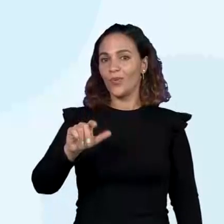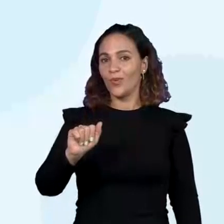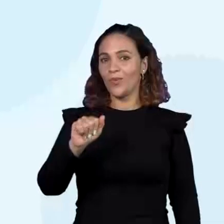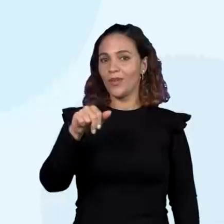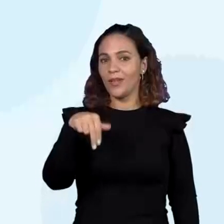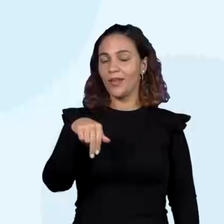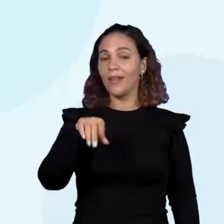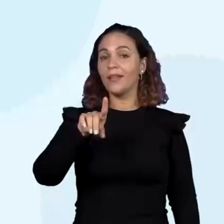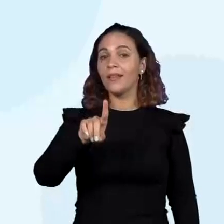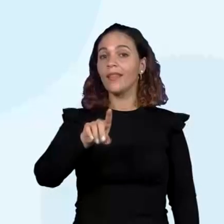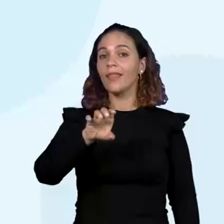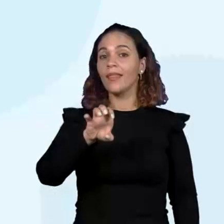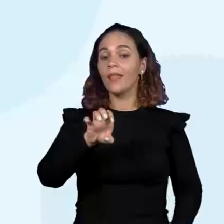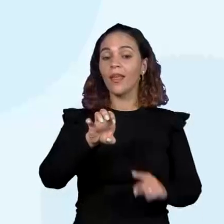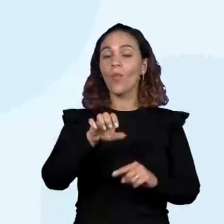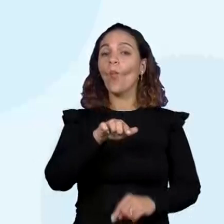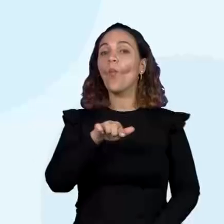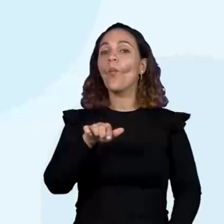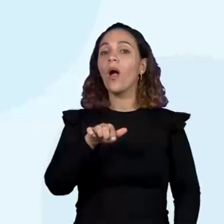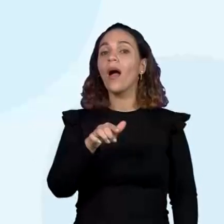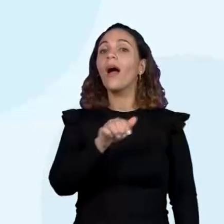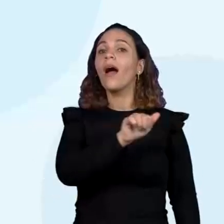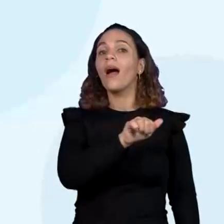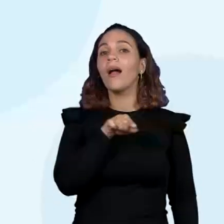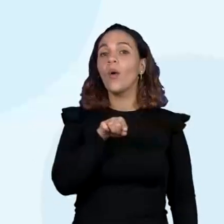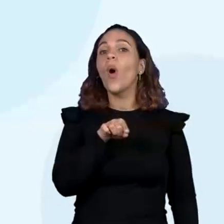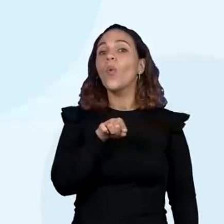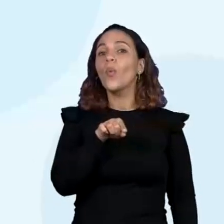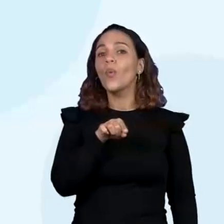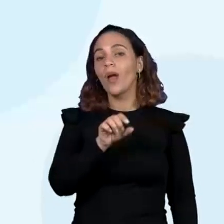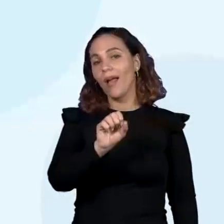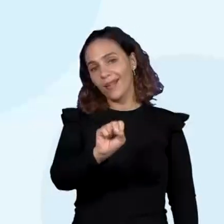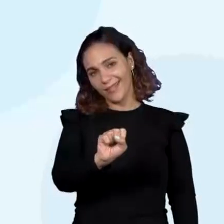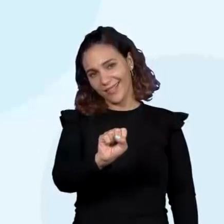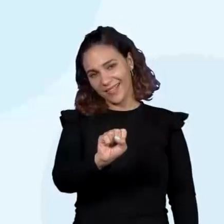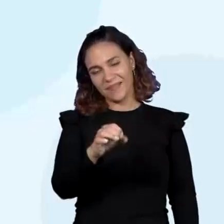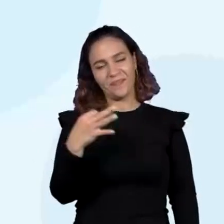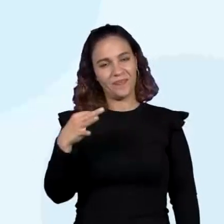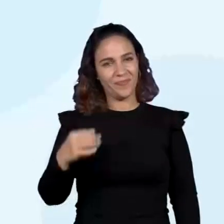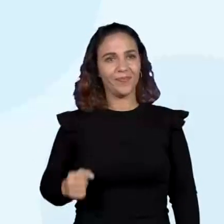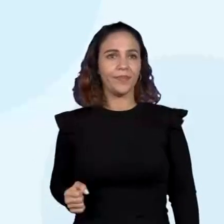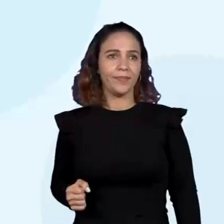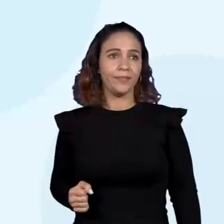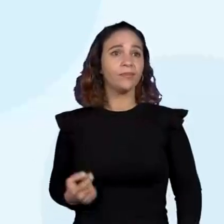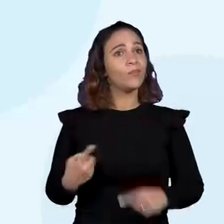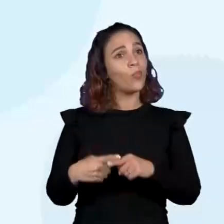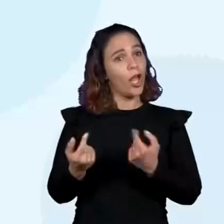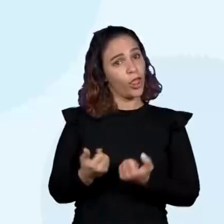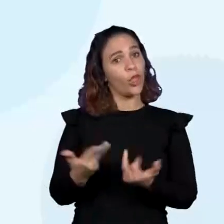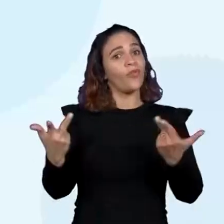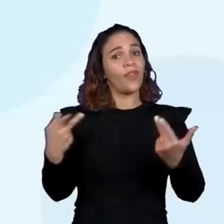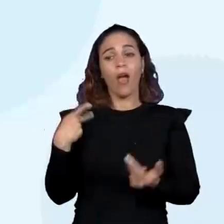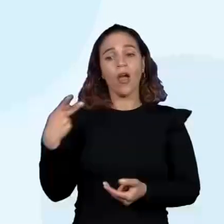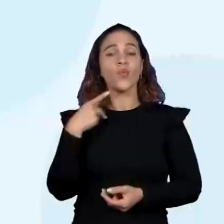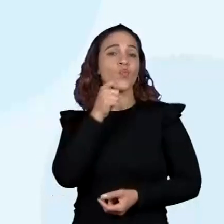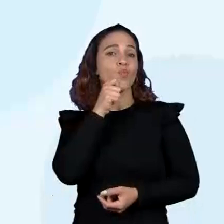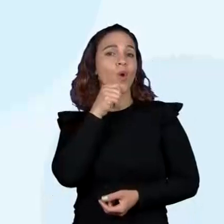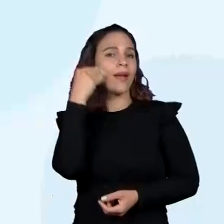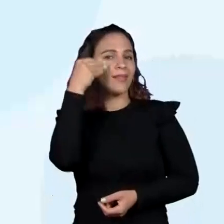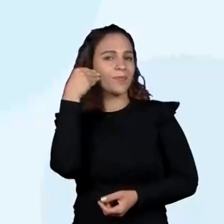Holandesa com S. Pois seria novidade para os